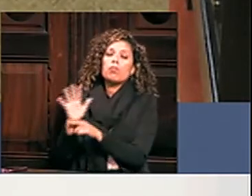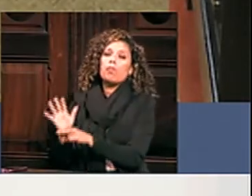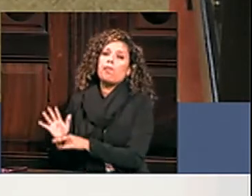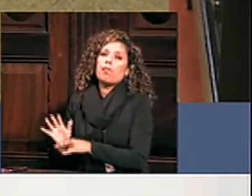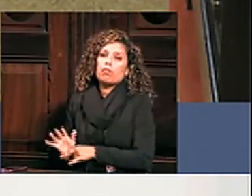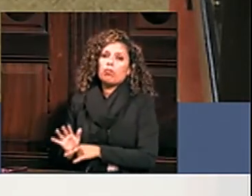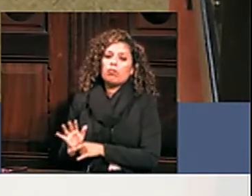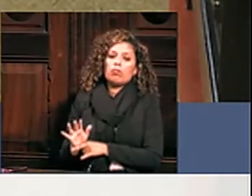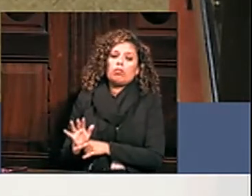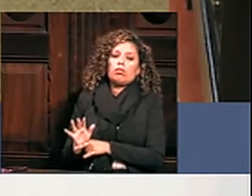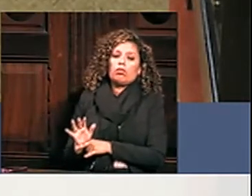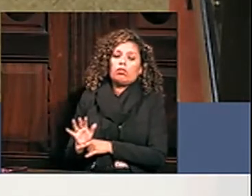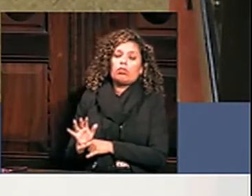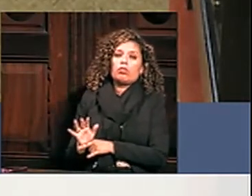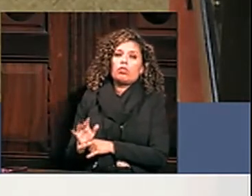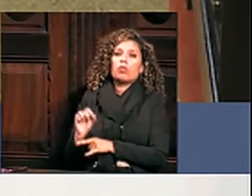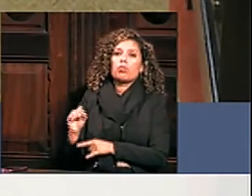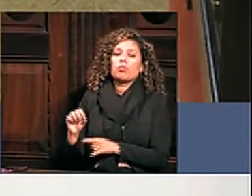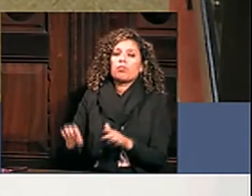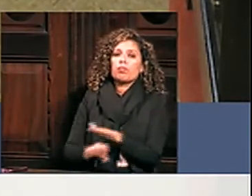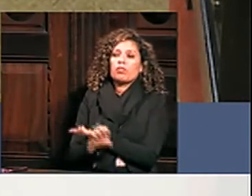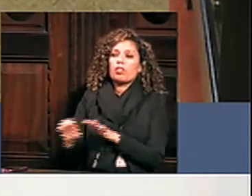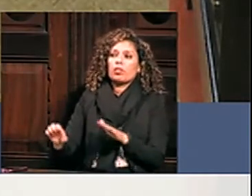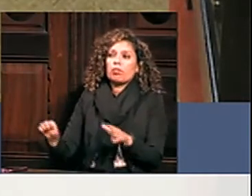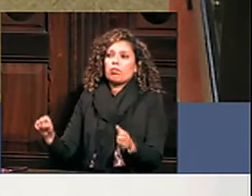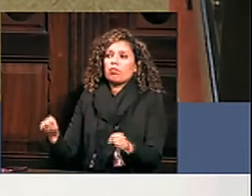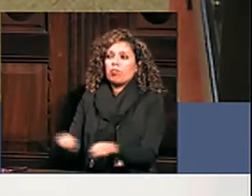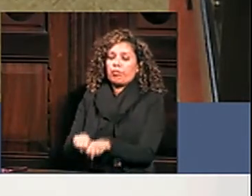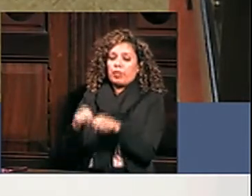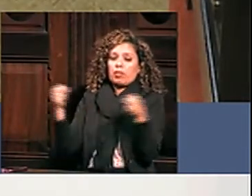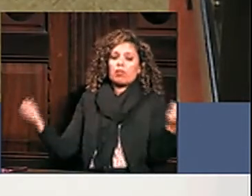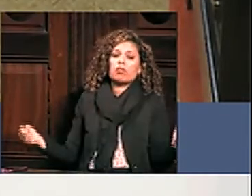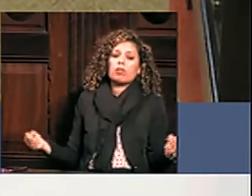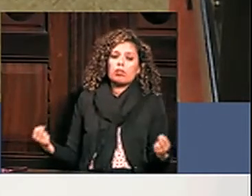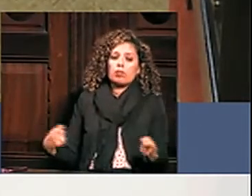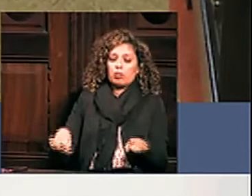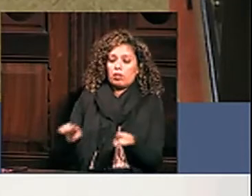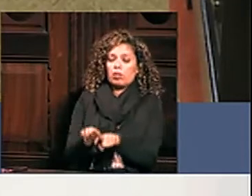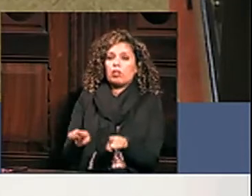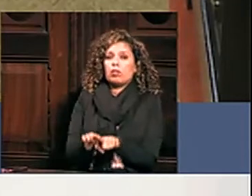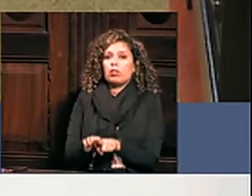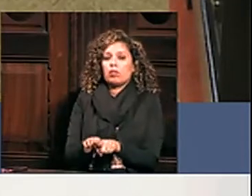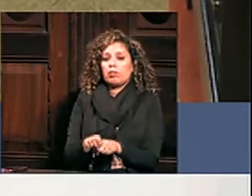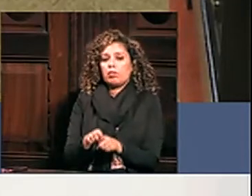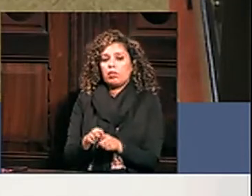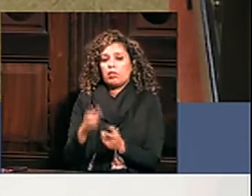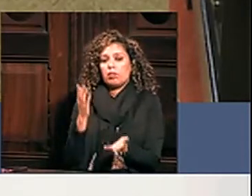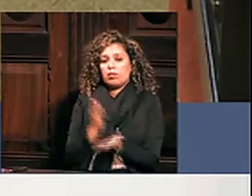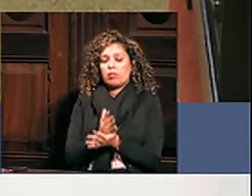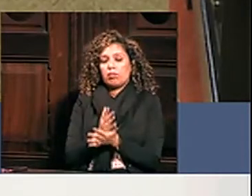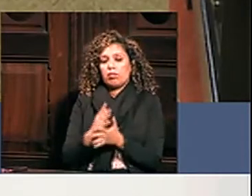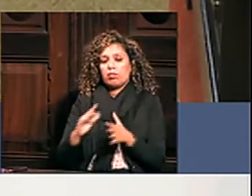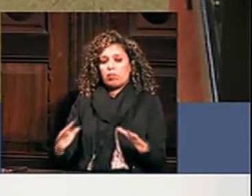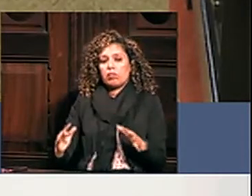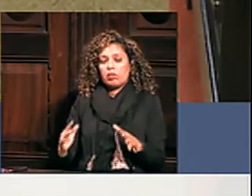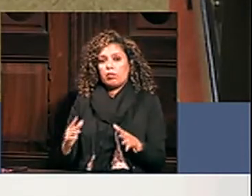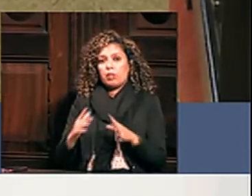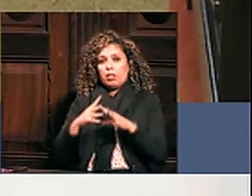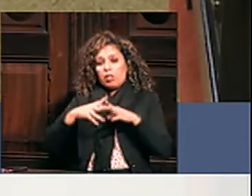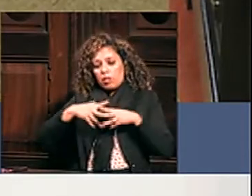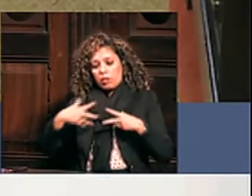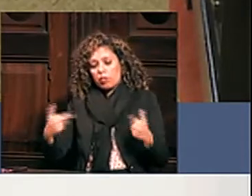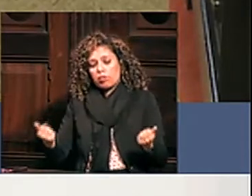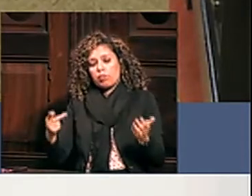não só a destruir a Petrobras, como também os próprios interesses da